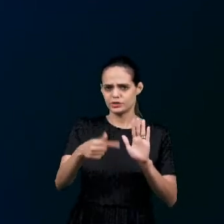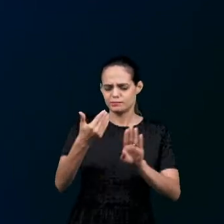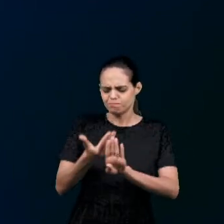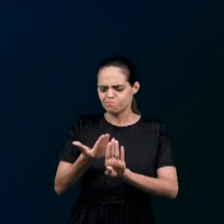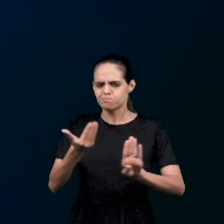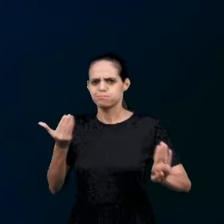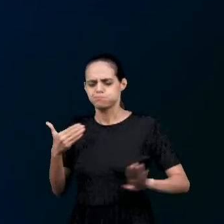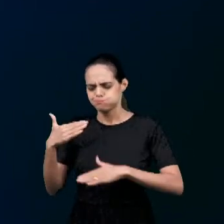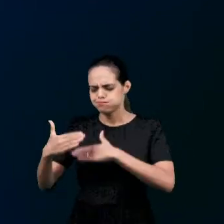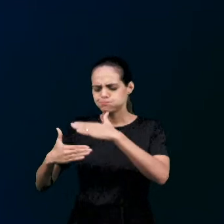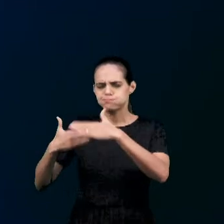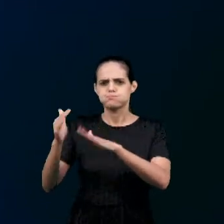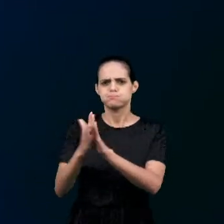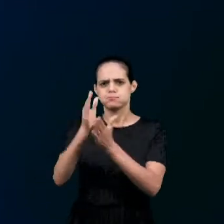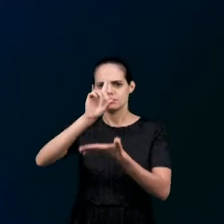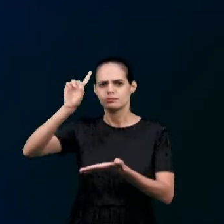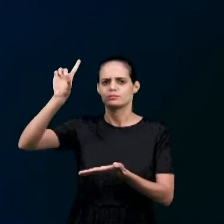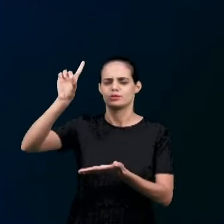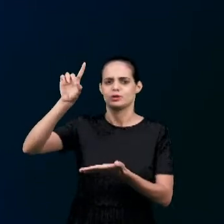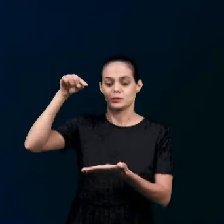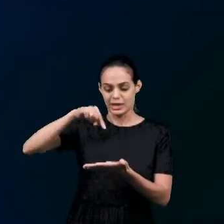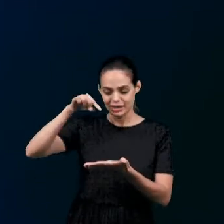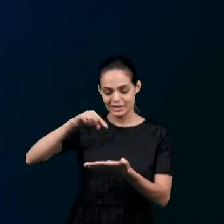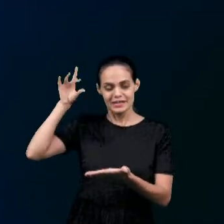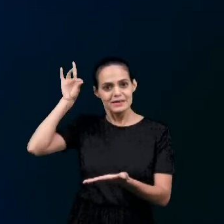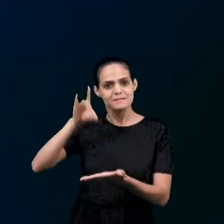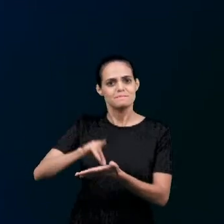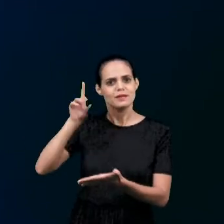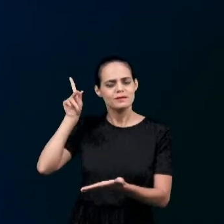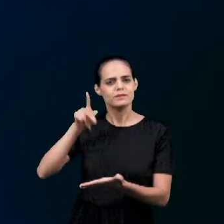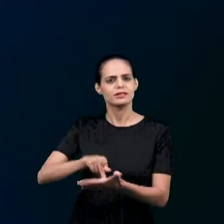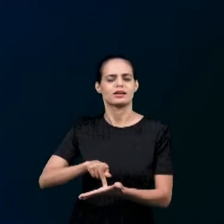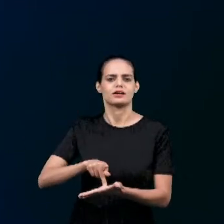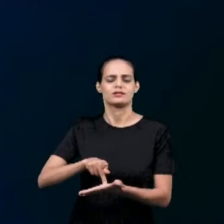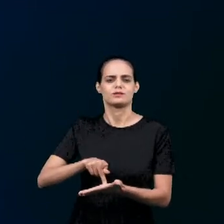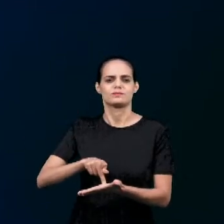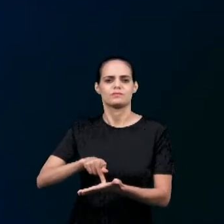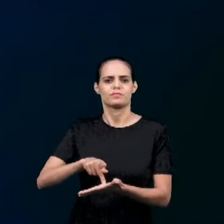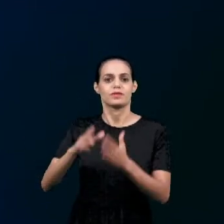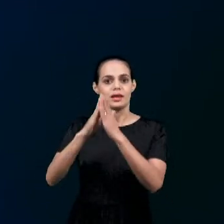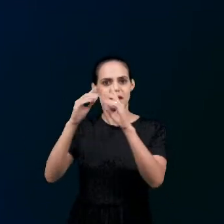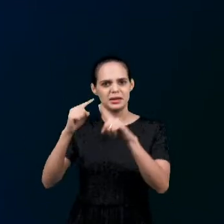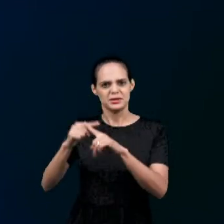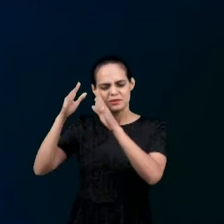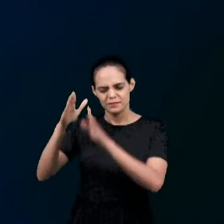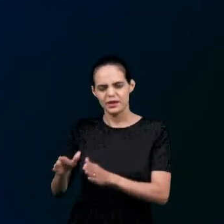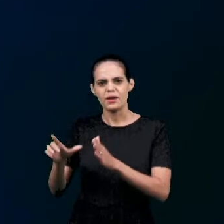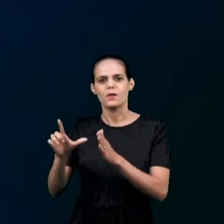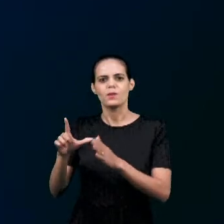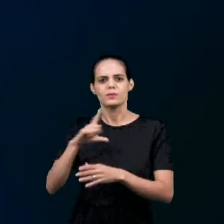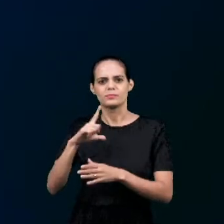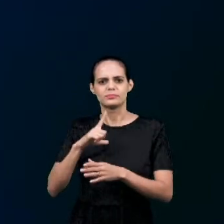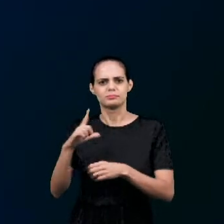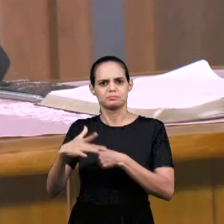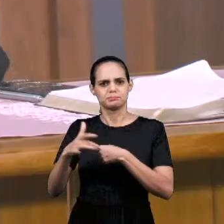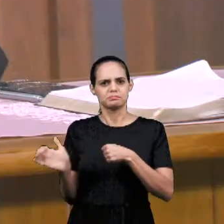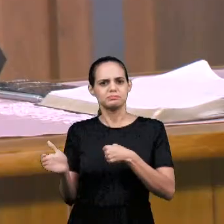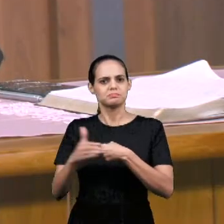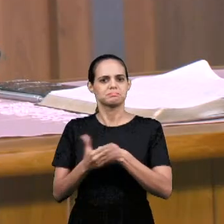verdade, a tua palavra é a verdade. A Igreja Fiel tem este verdadeiro tesouro guardado em seu coração. A paz do Senhor